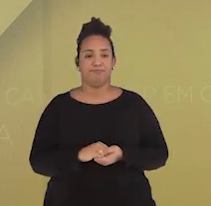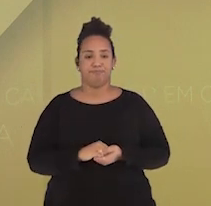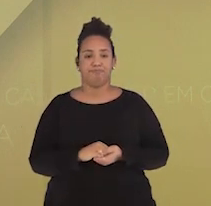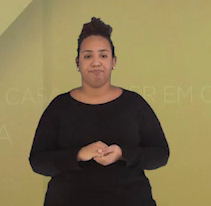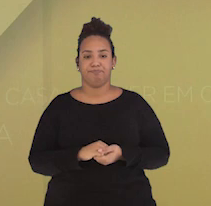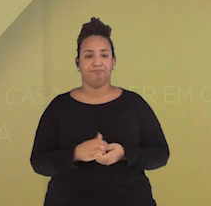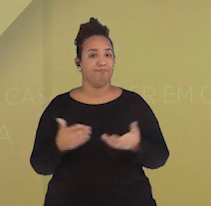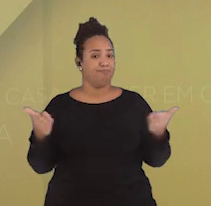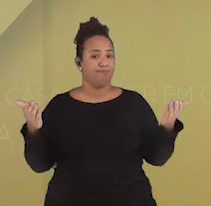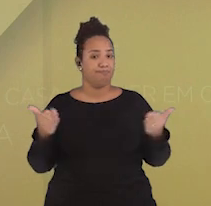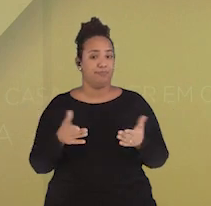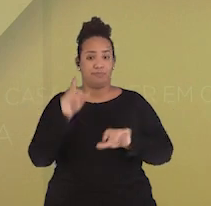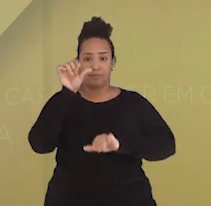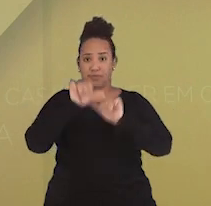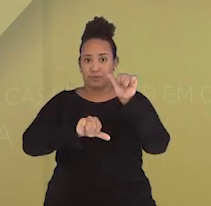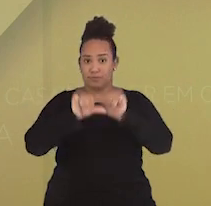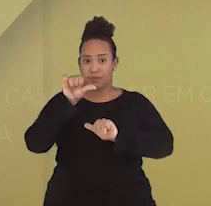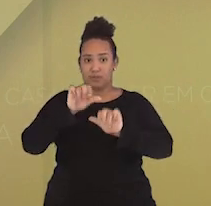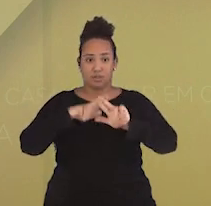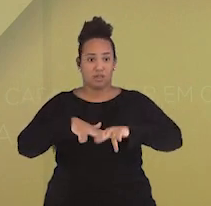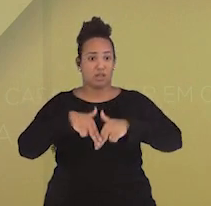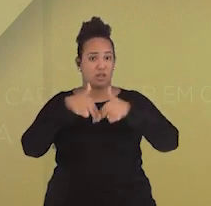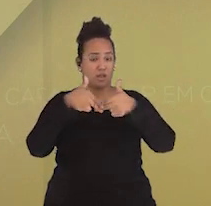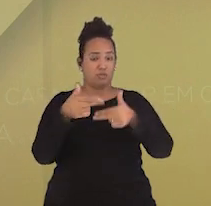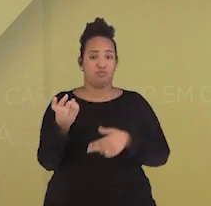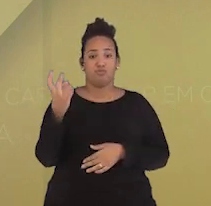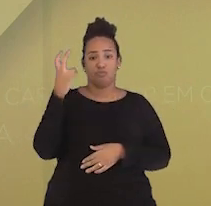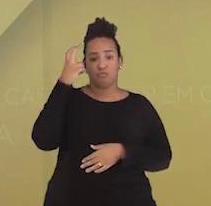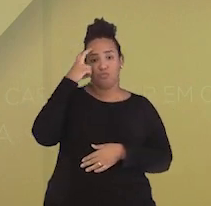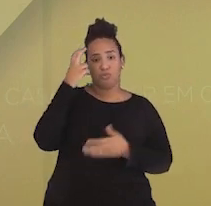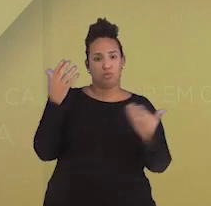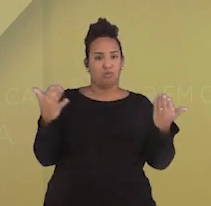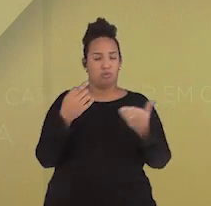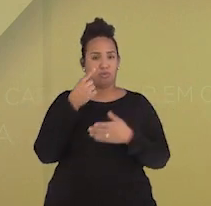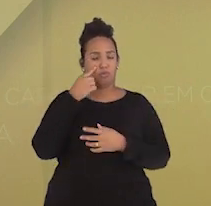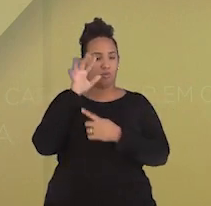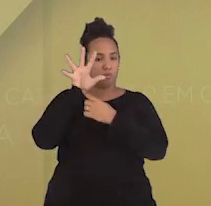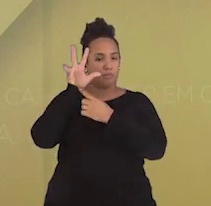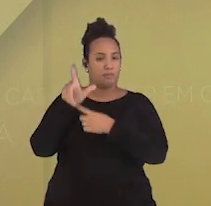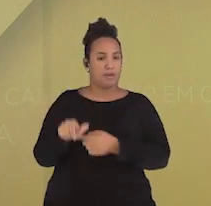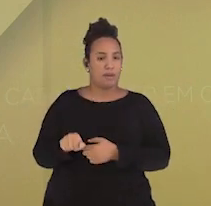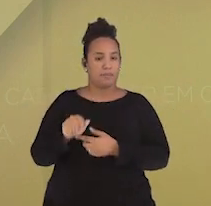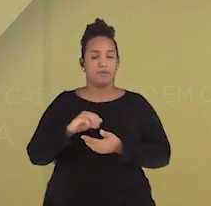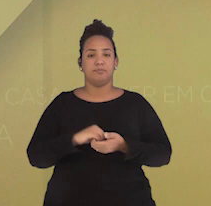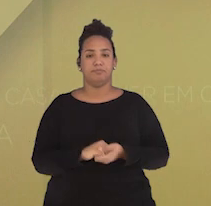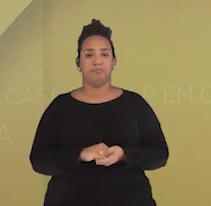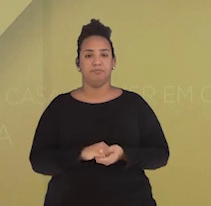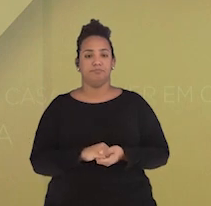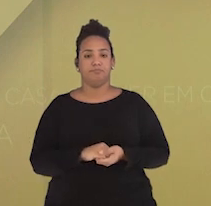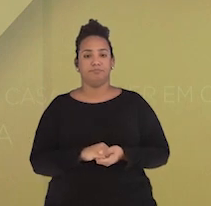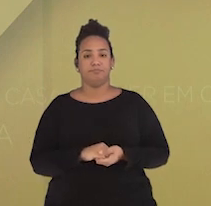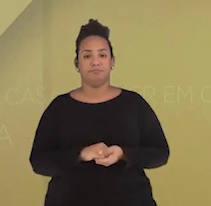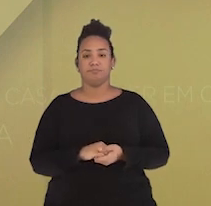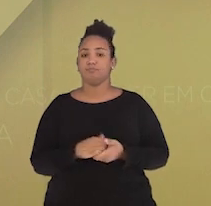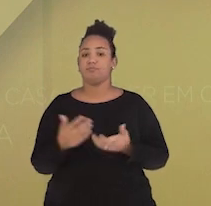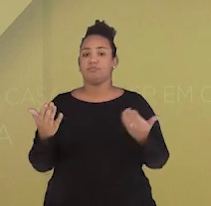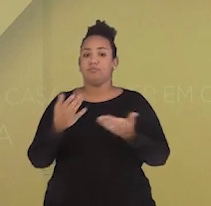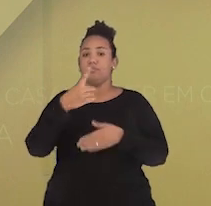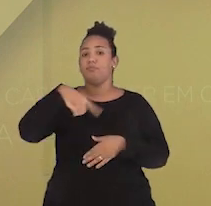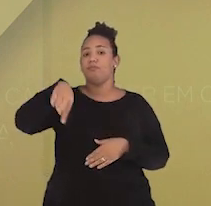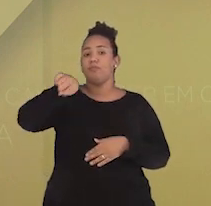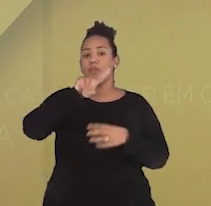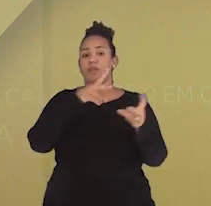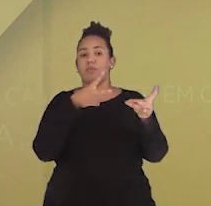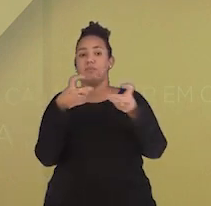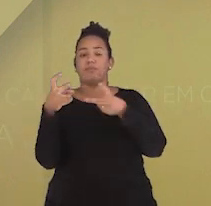analisando a diversidade étnico-racial. Veja o mapa. Aqui podemos observar como as cores e